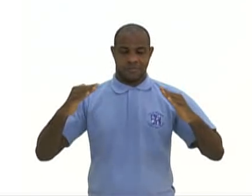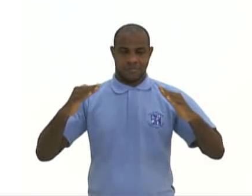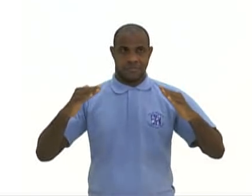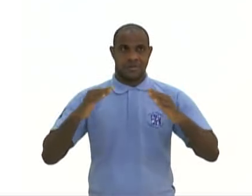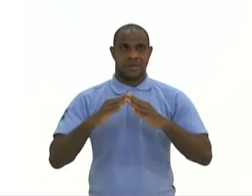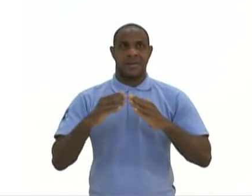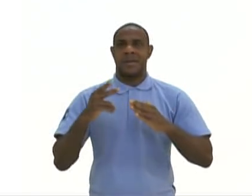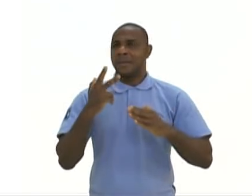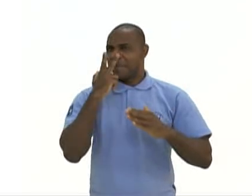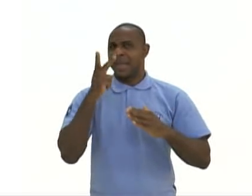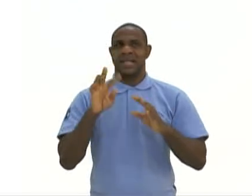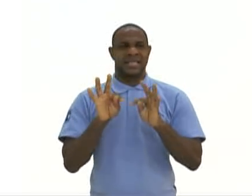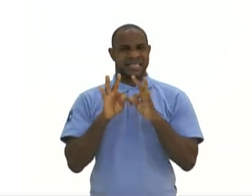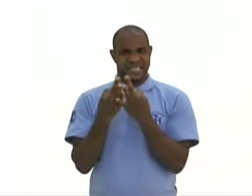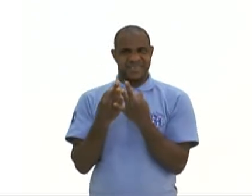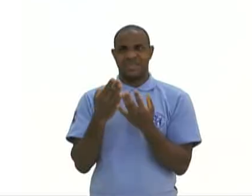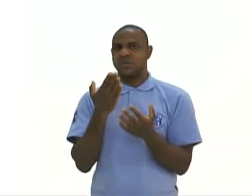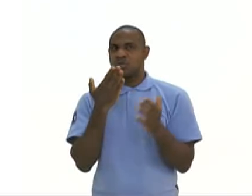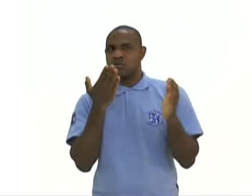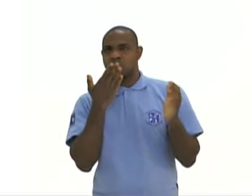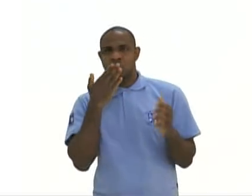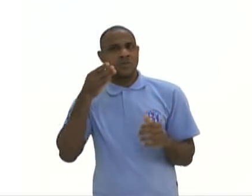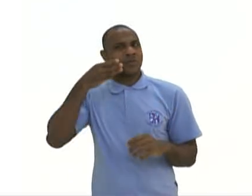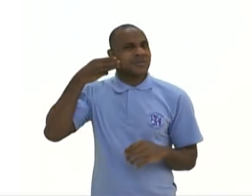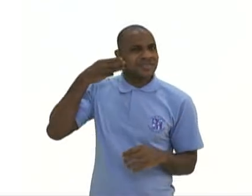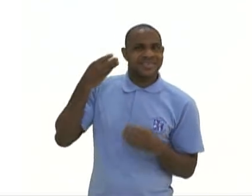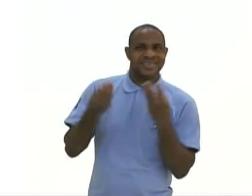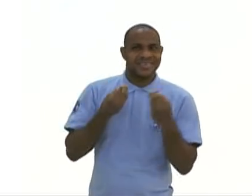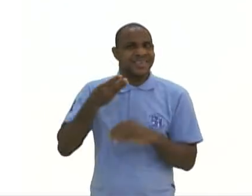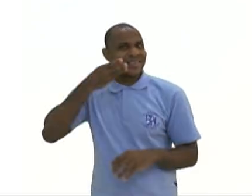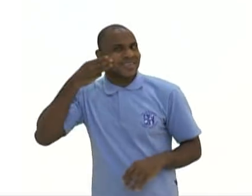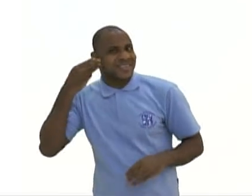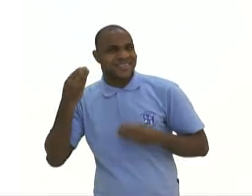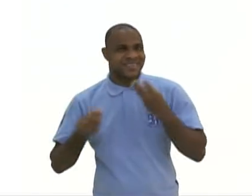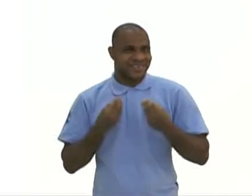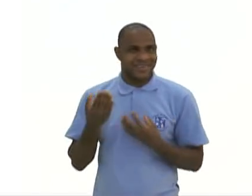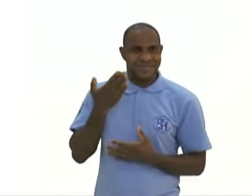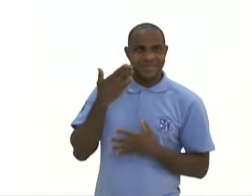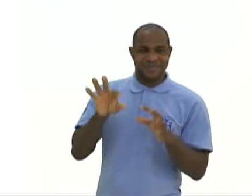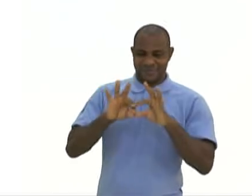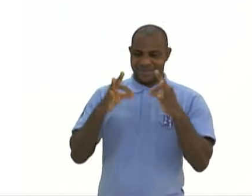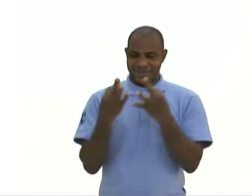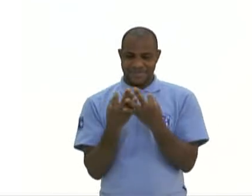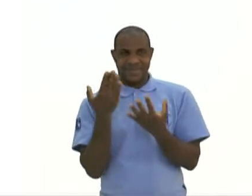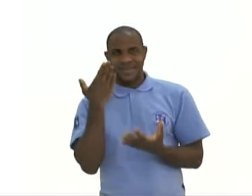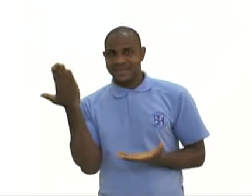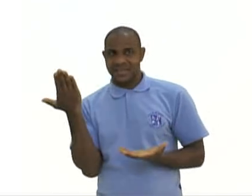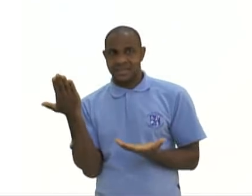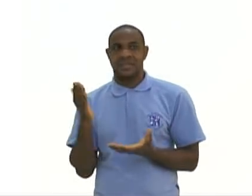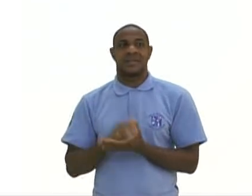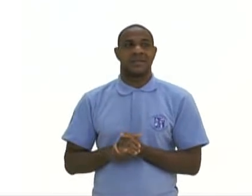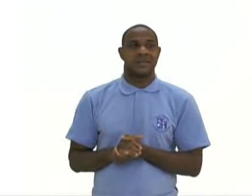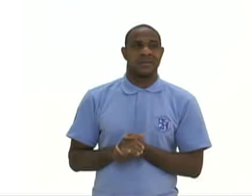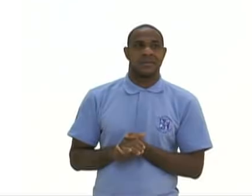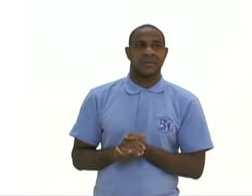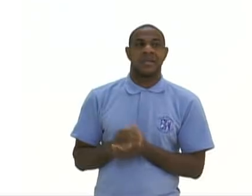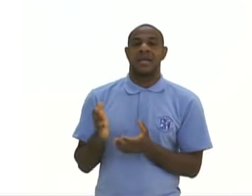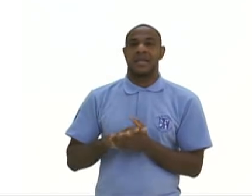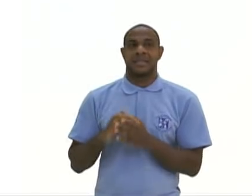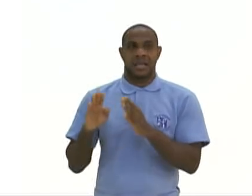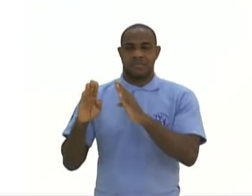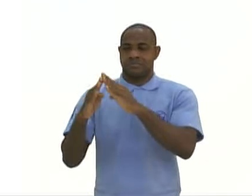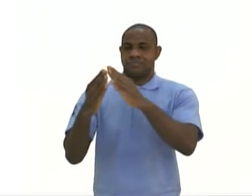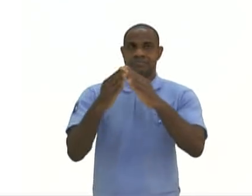espécie de uma aldeia, uma casa quase que de uma organização familiar, multifamiliar inclusive, né, é da Polônia, é